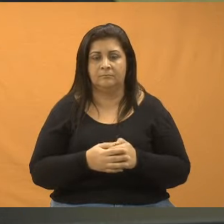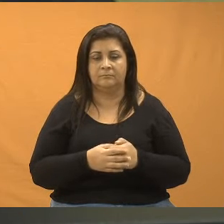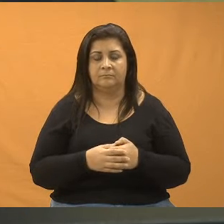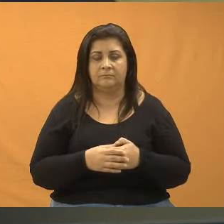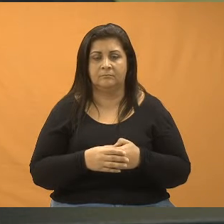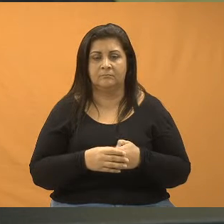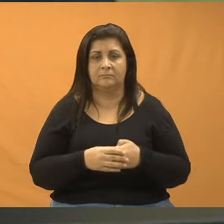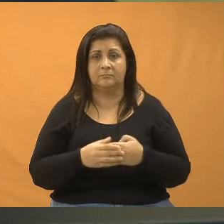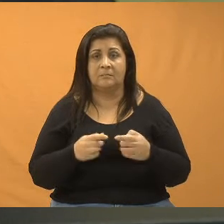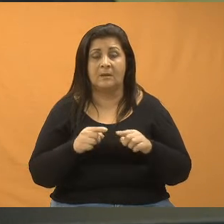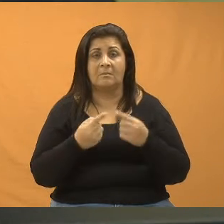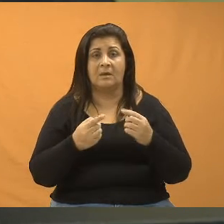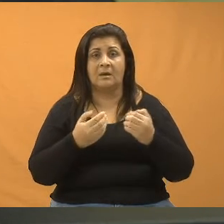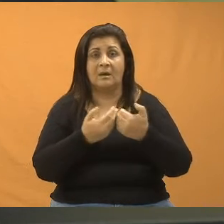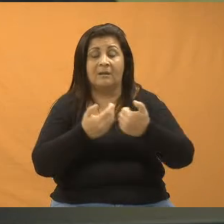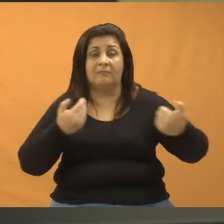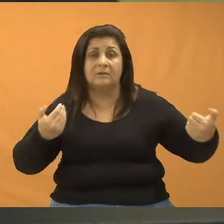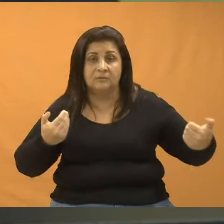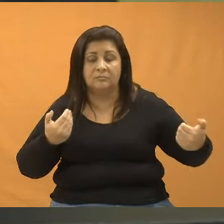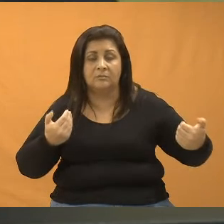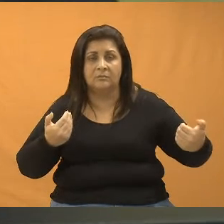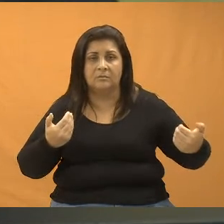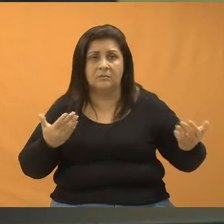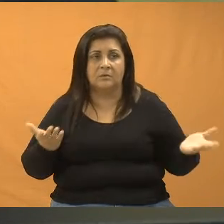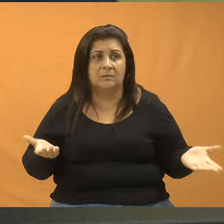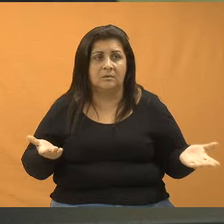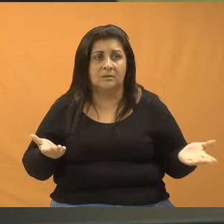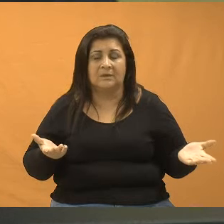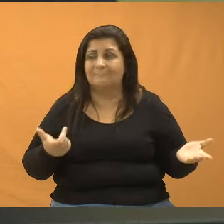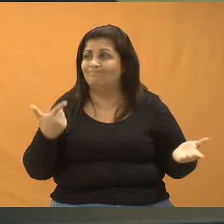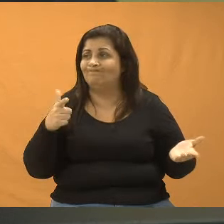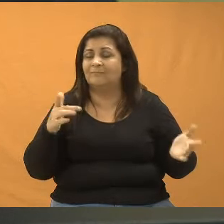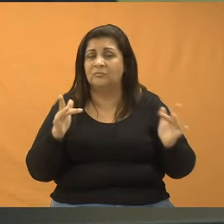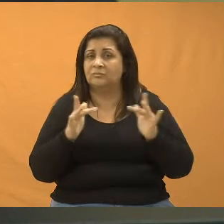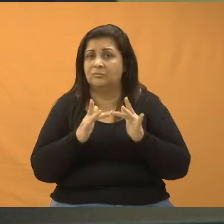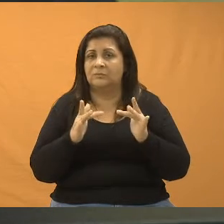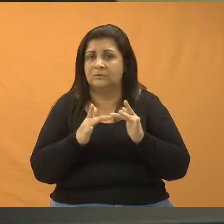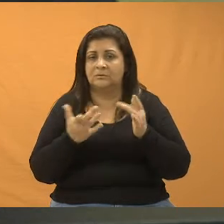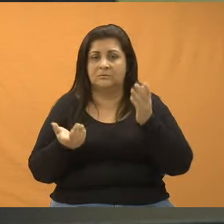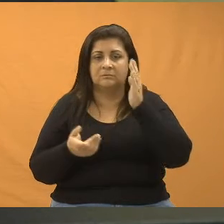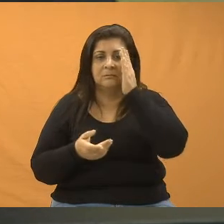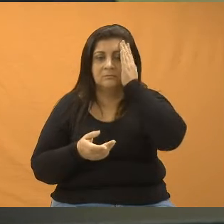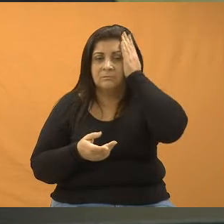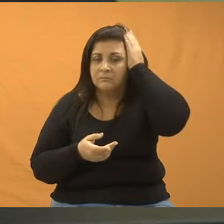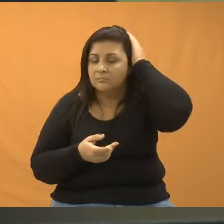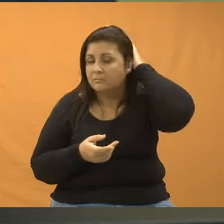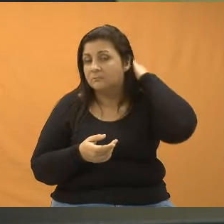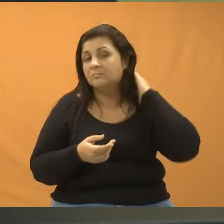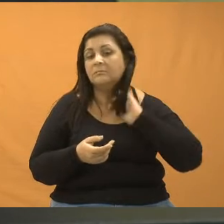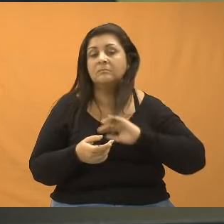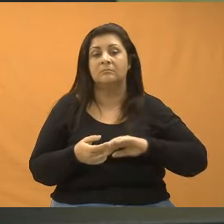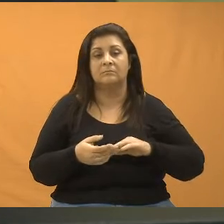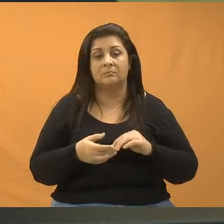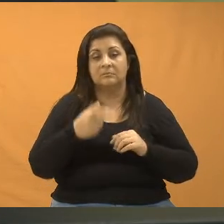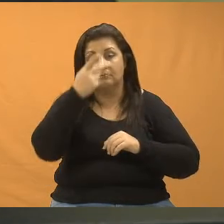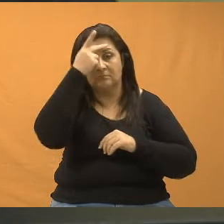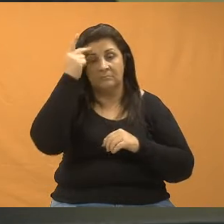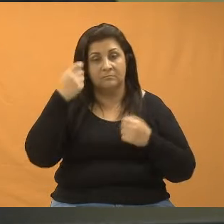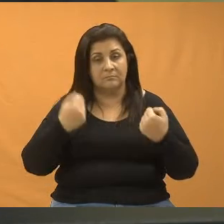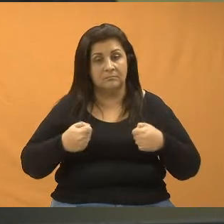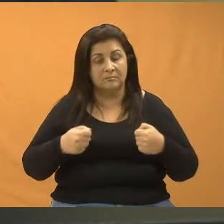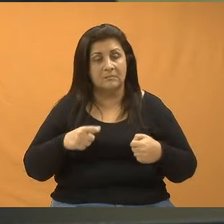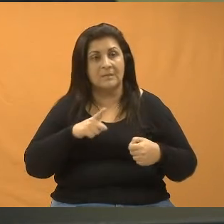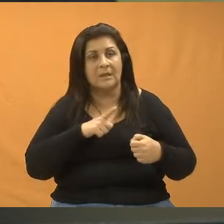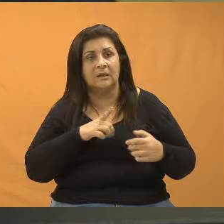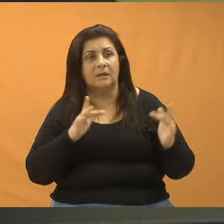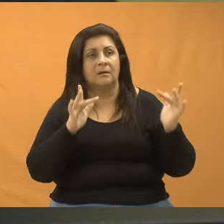você rompe a gestão da Santa Casa, essas pessoas perdem um vínculo entre si. Então, essas pessoas precisam recuperar a